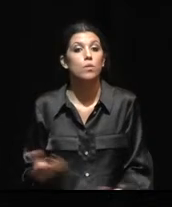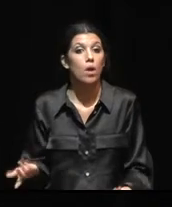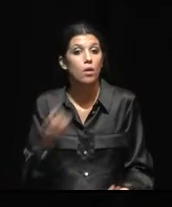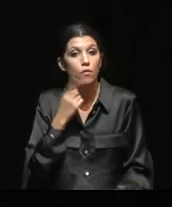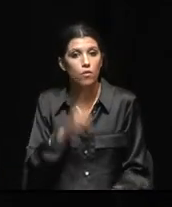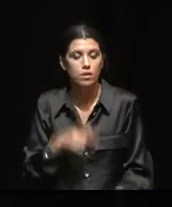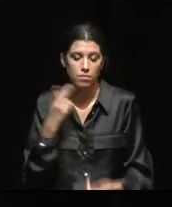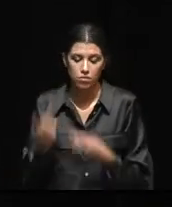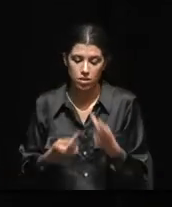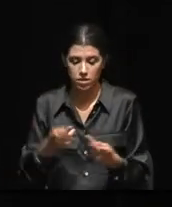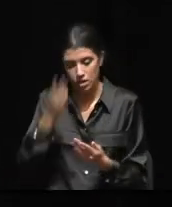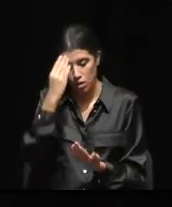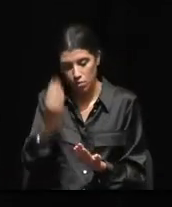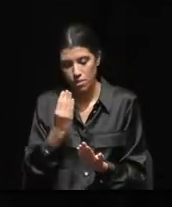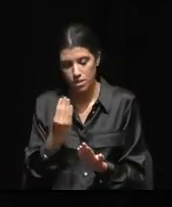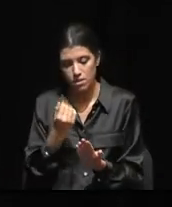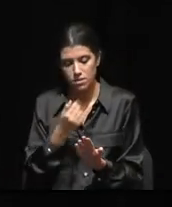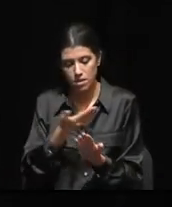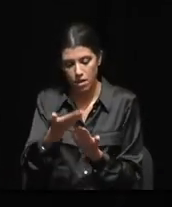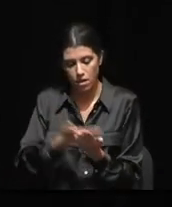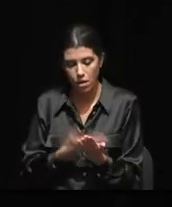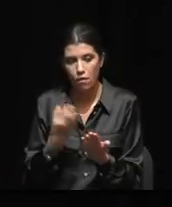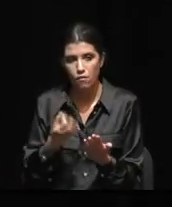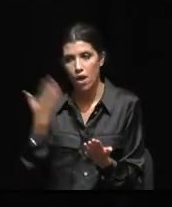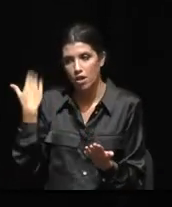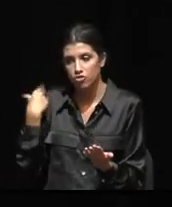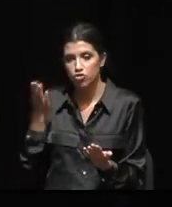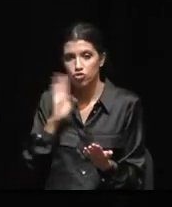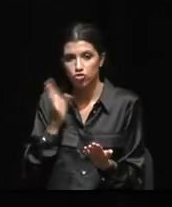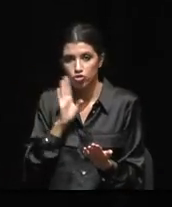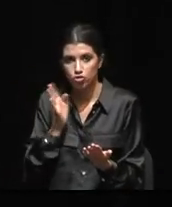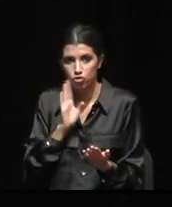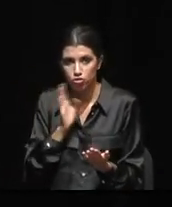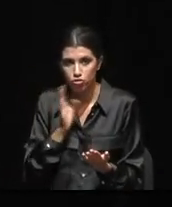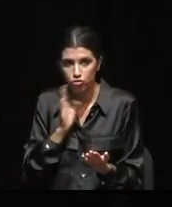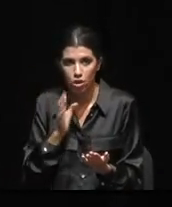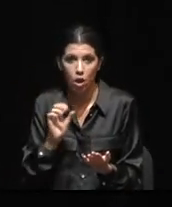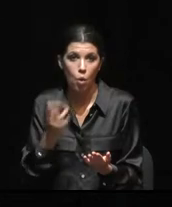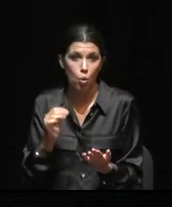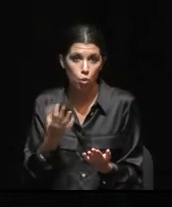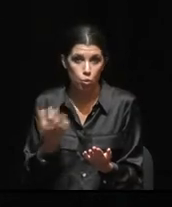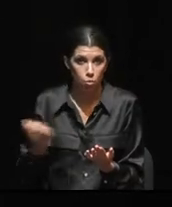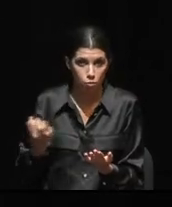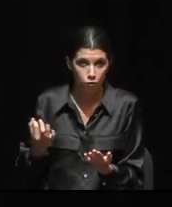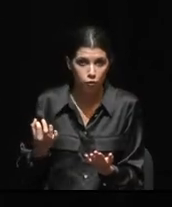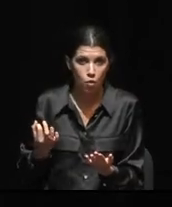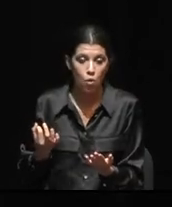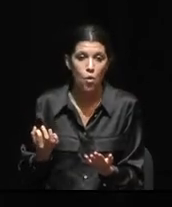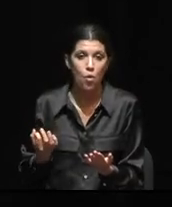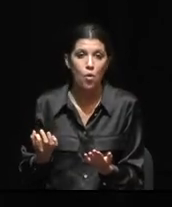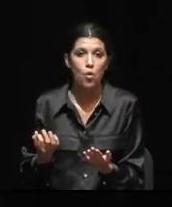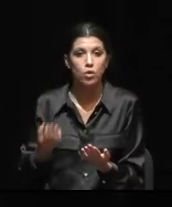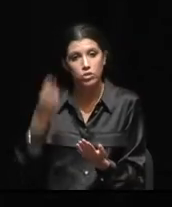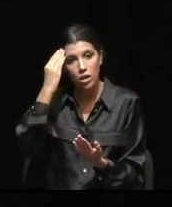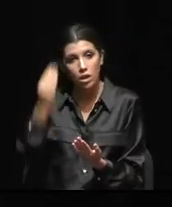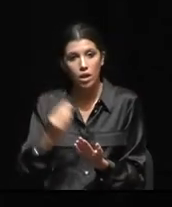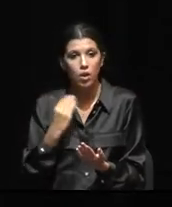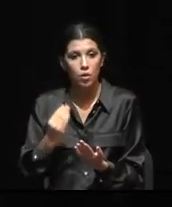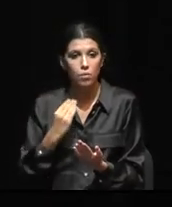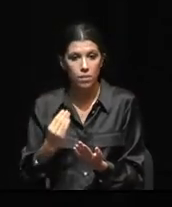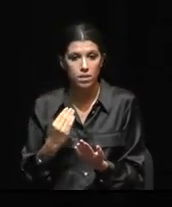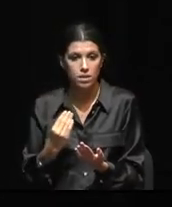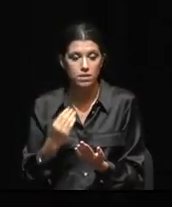noo recomendação já o havíamos feito em outubro através da recomendação na